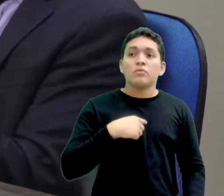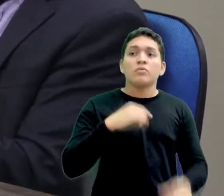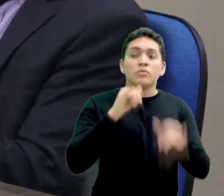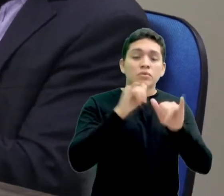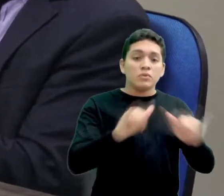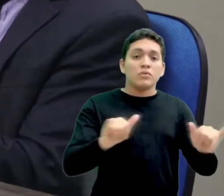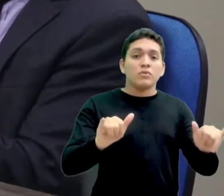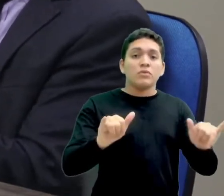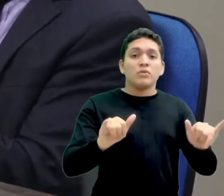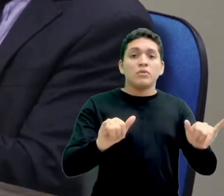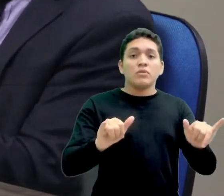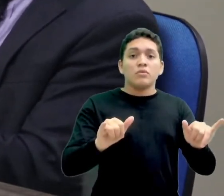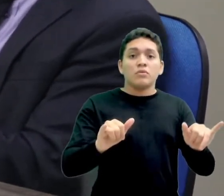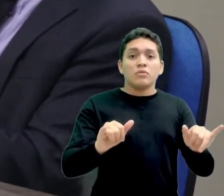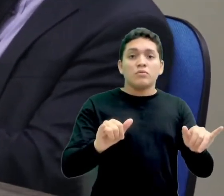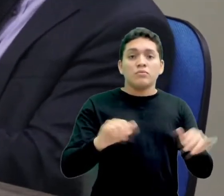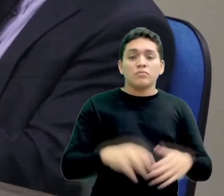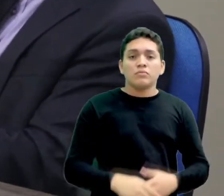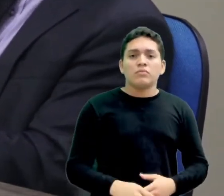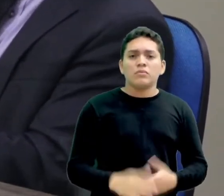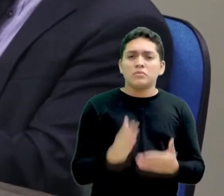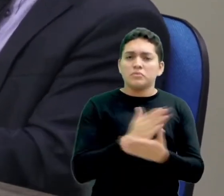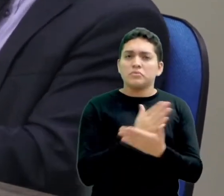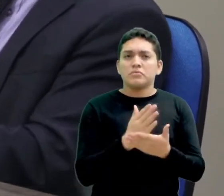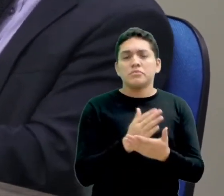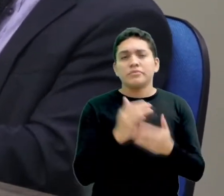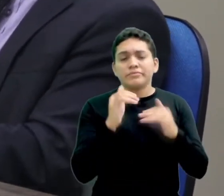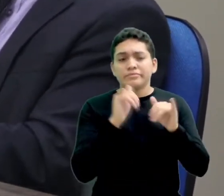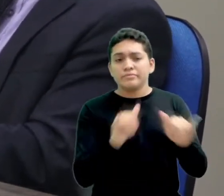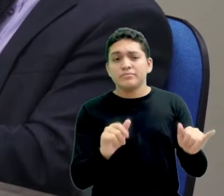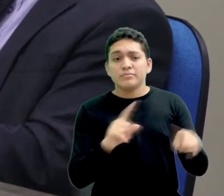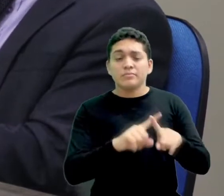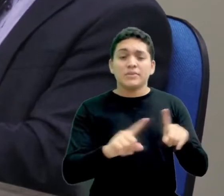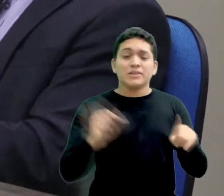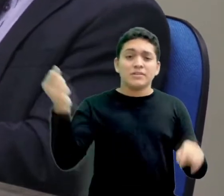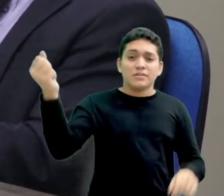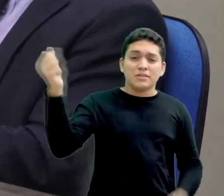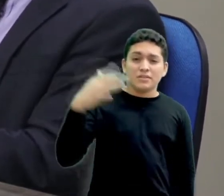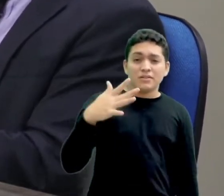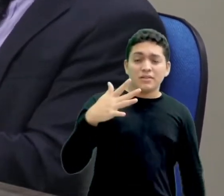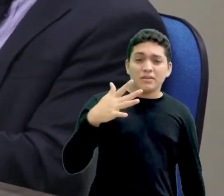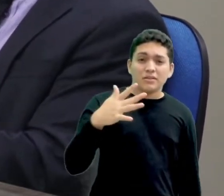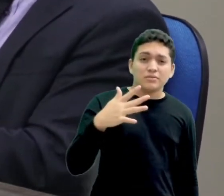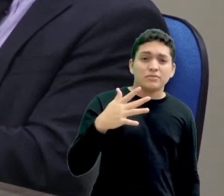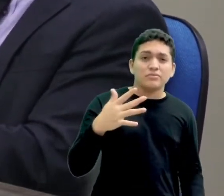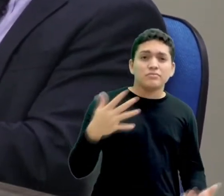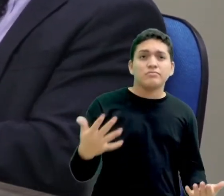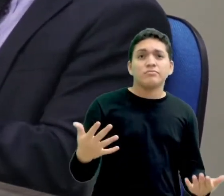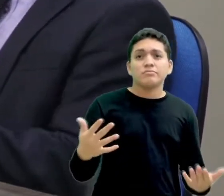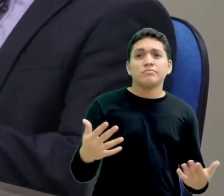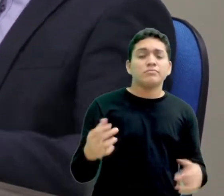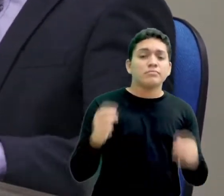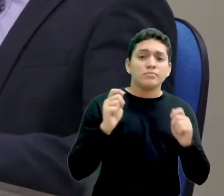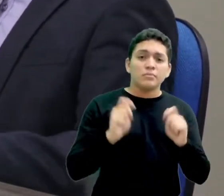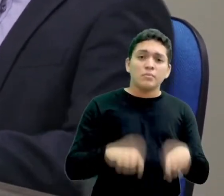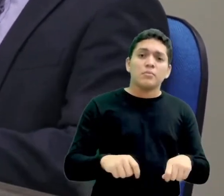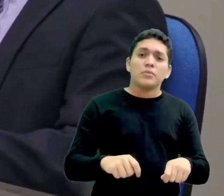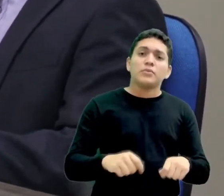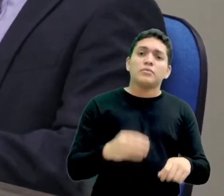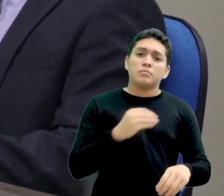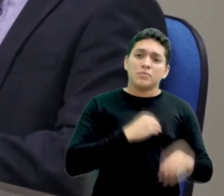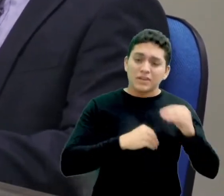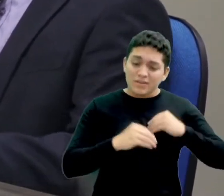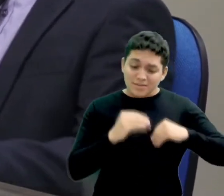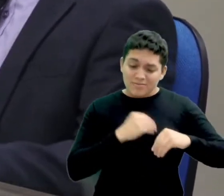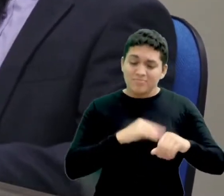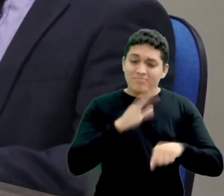está trazendo agora, por mais que alguns podem dizer: não, mas a graça a gente está livre, a graça a gente pode pecar um pouquinho mais do